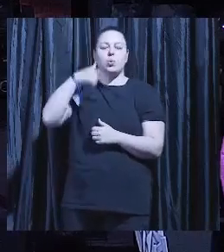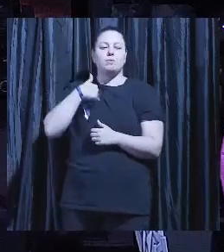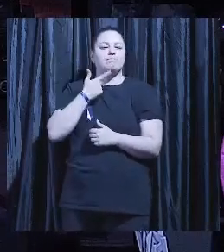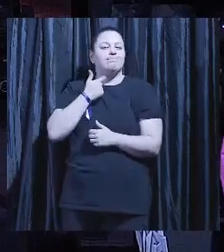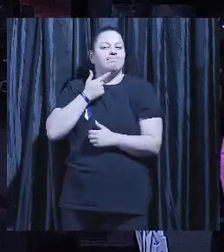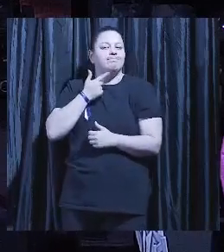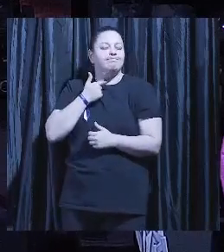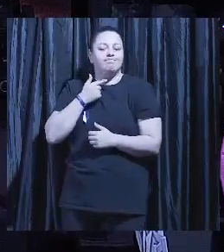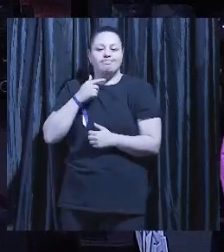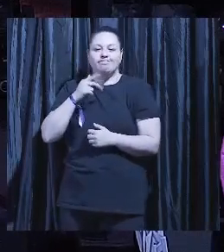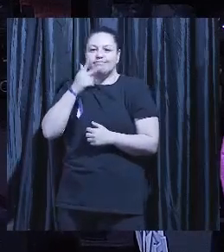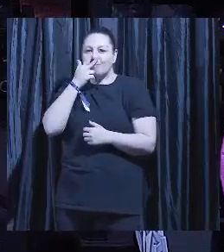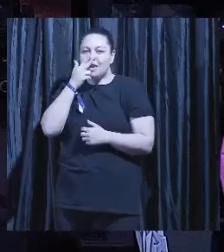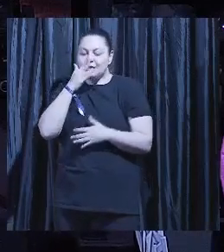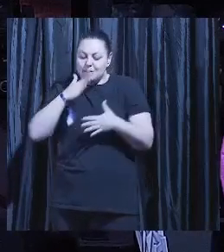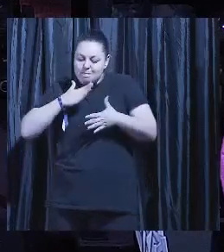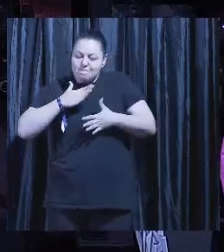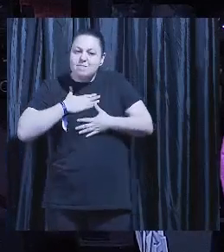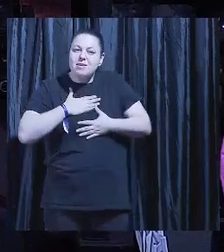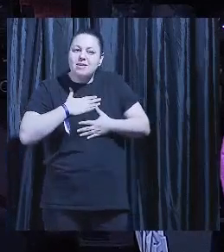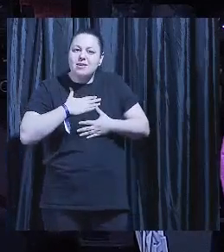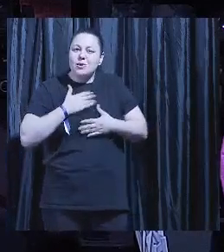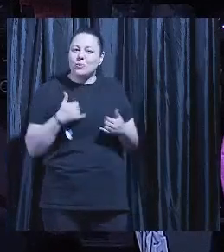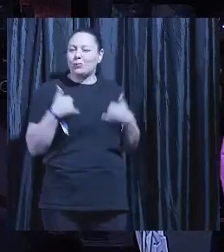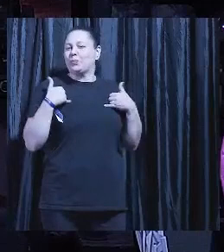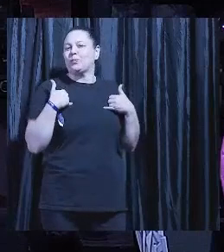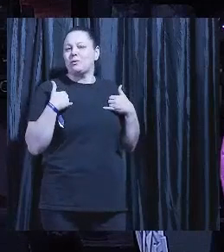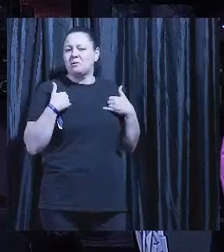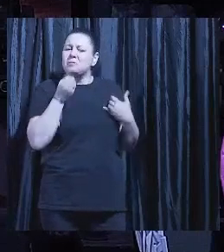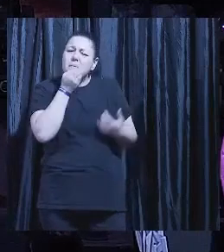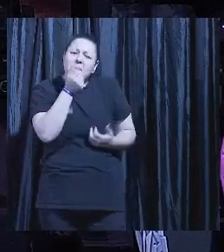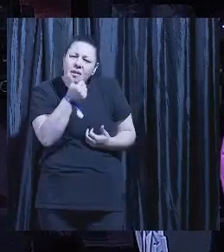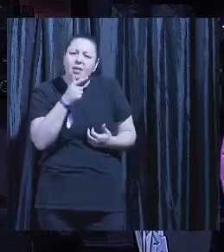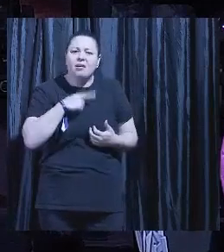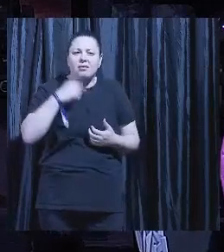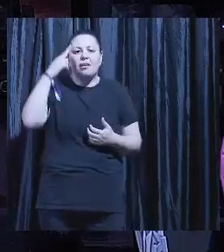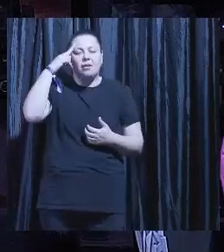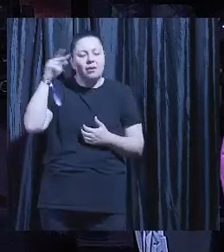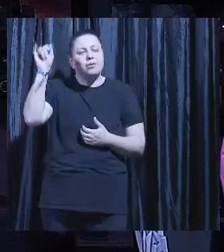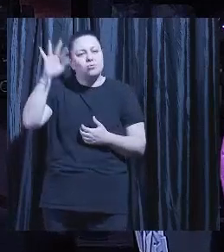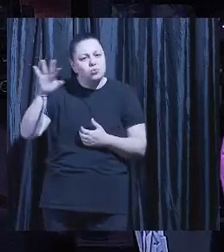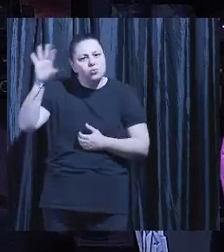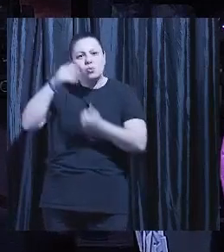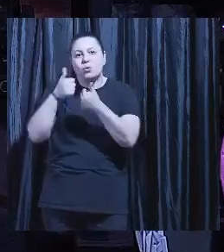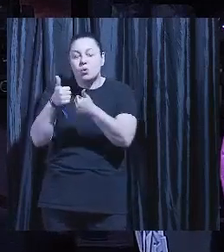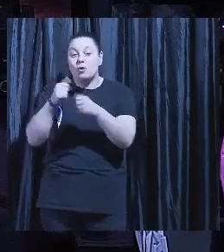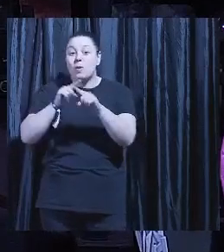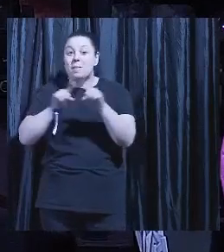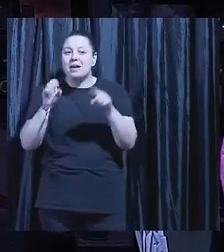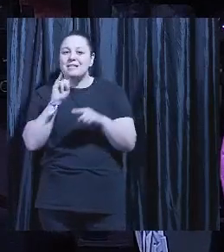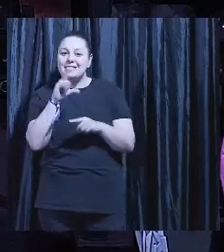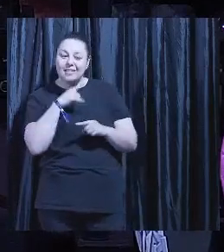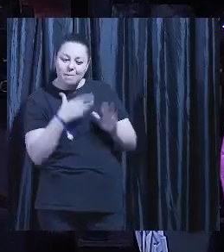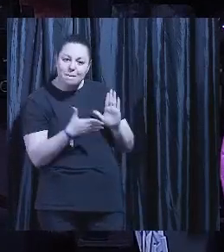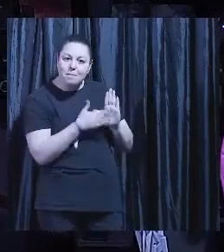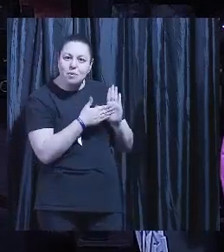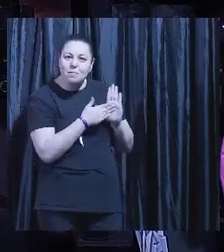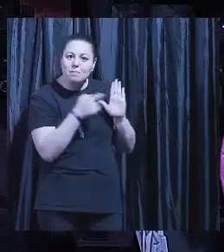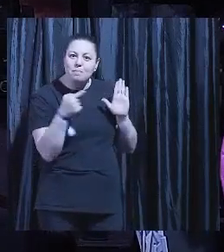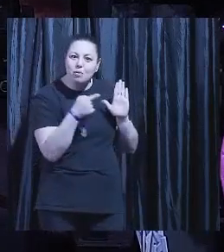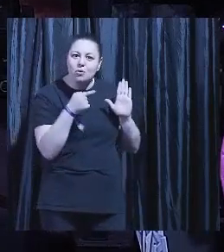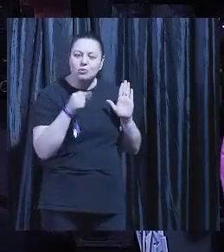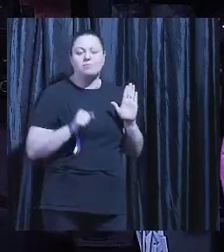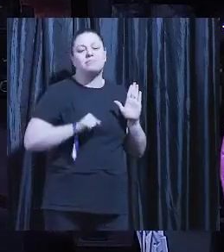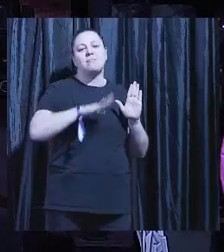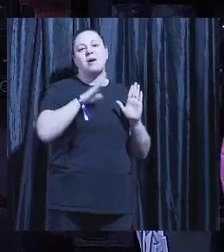voltado para o meu umbigo. Tudo bem a gente ter sonho, mas é muito mais importante quando a gente encontra nosso propósito. Porque